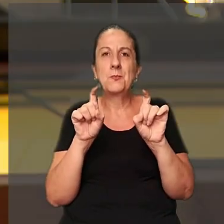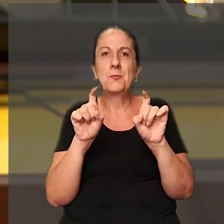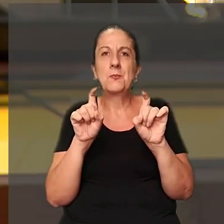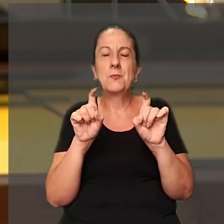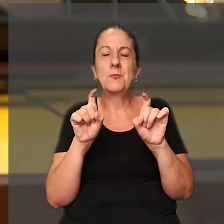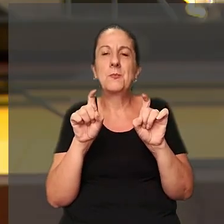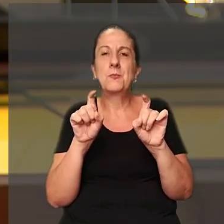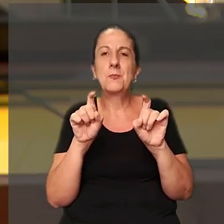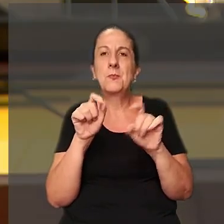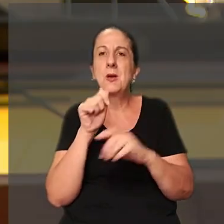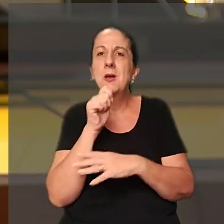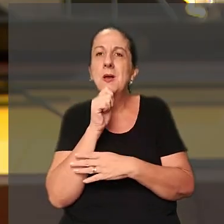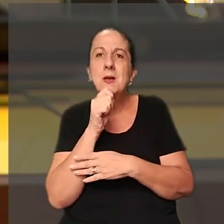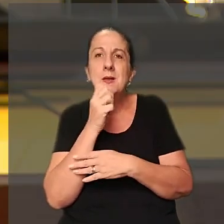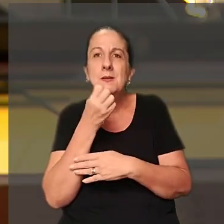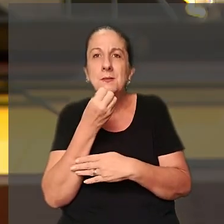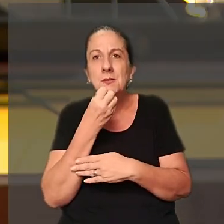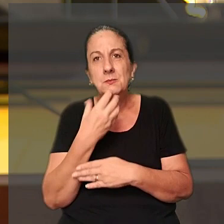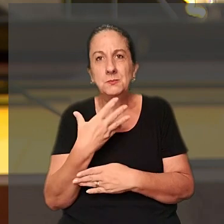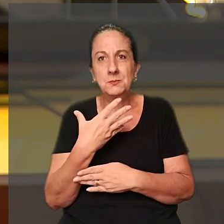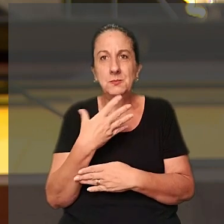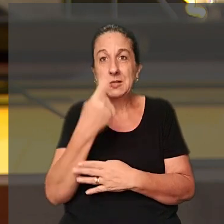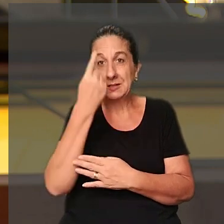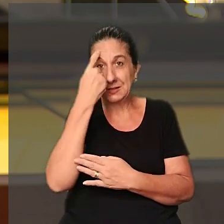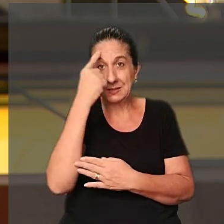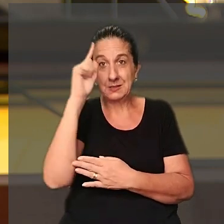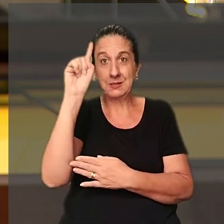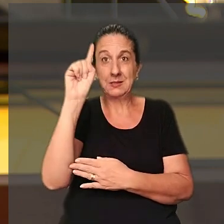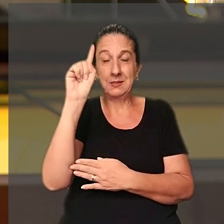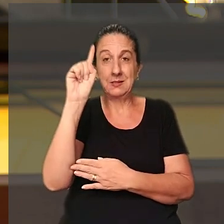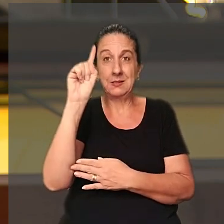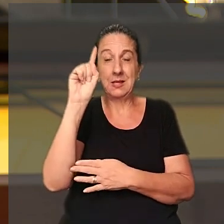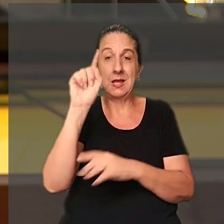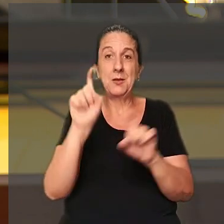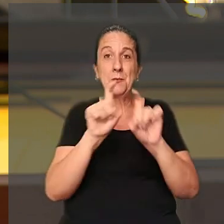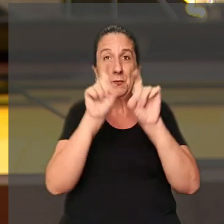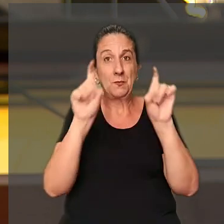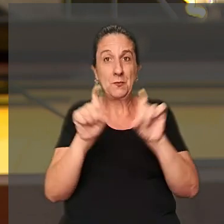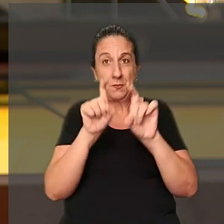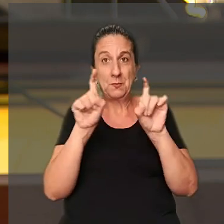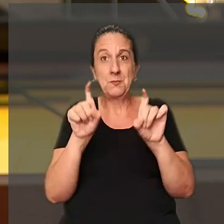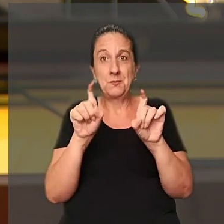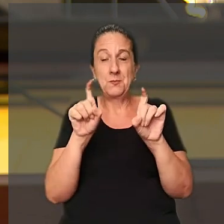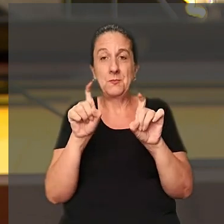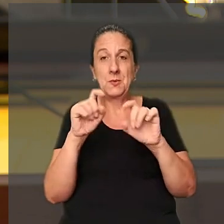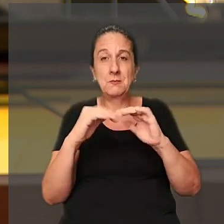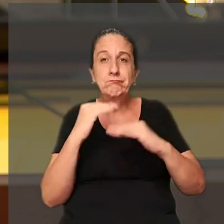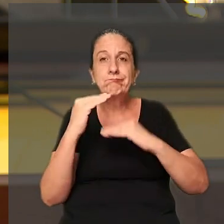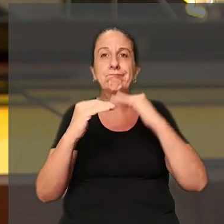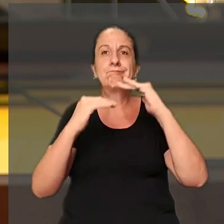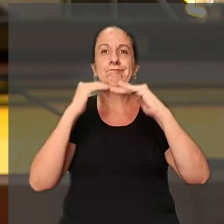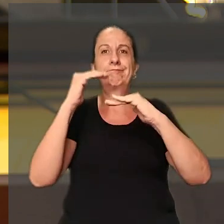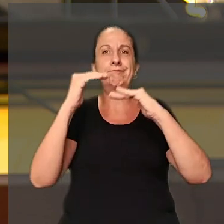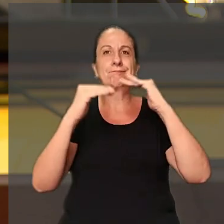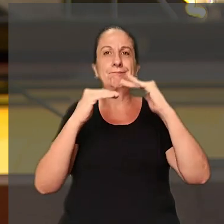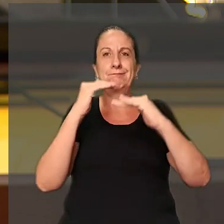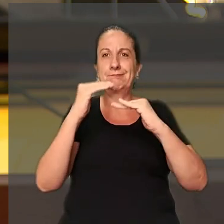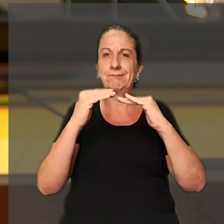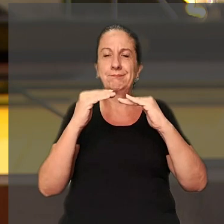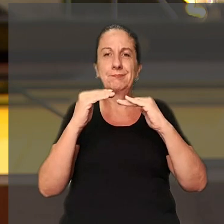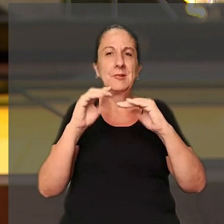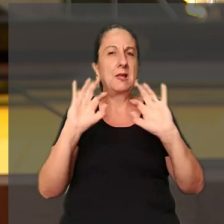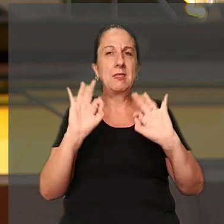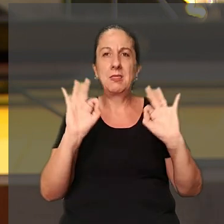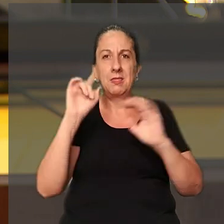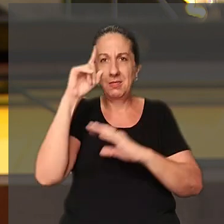e graças a essa ideia de informatizar, nós crescemos e sem